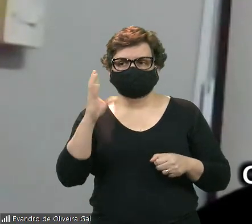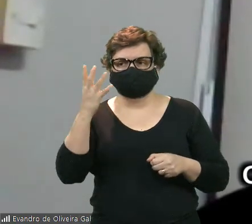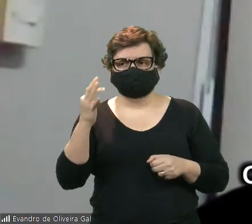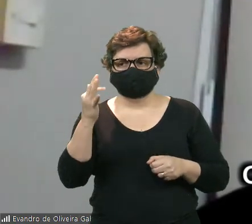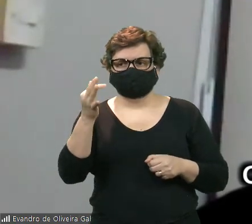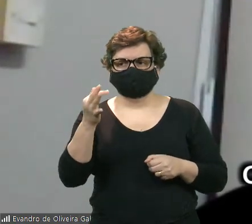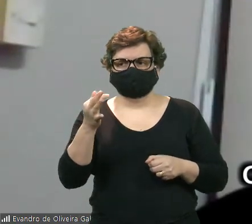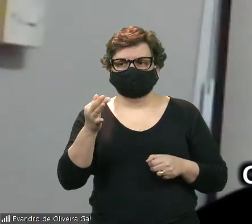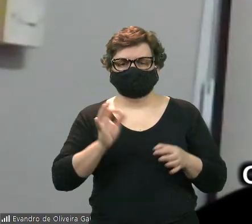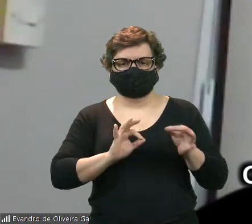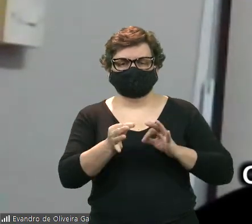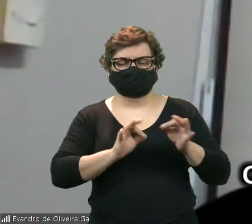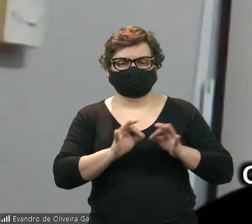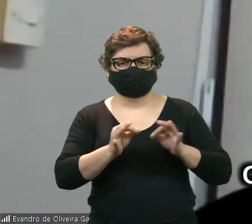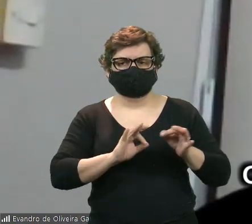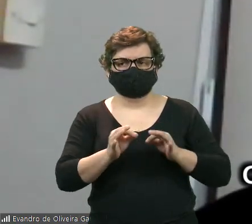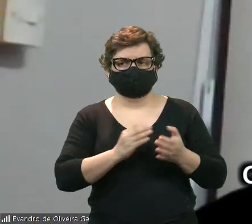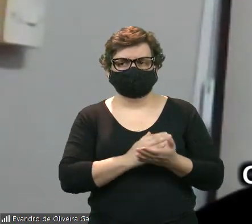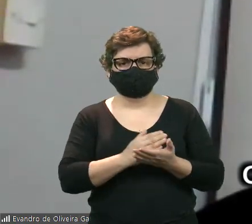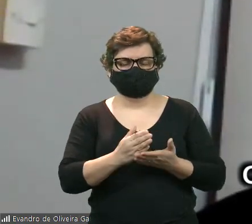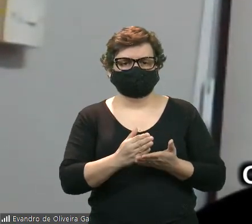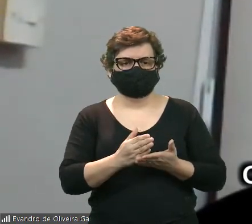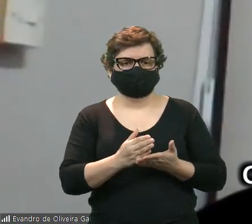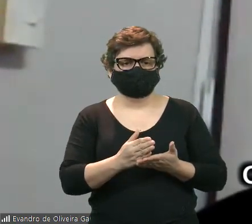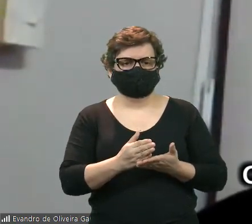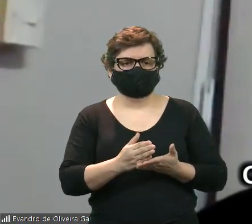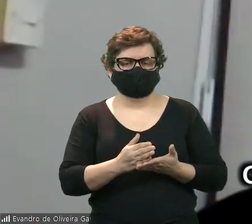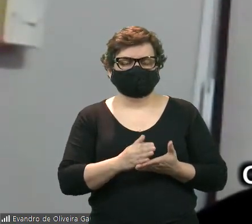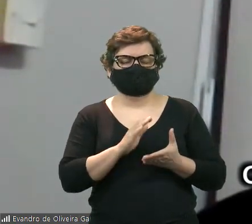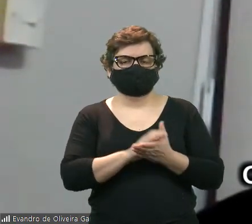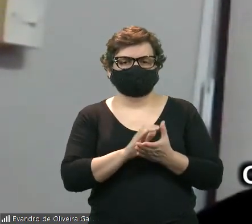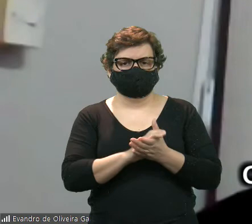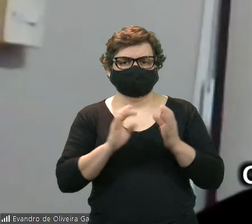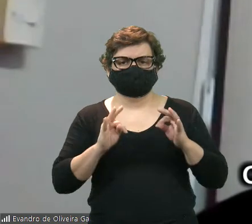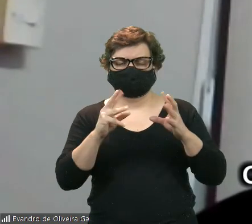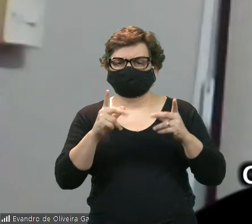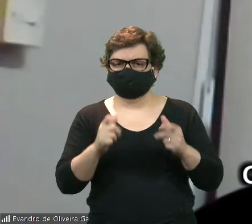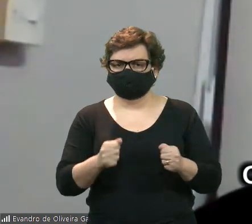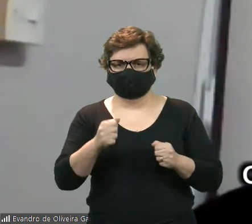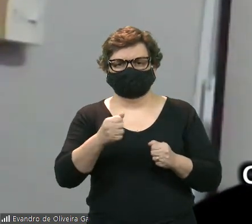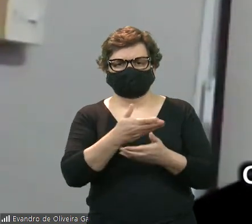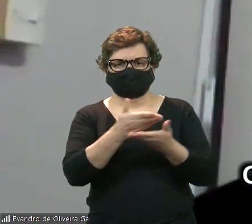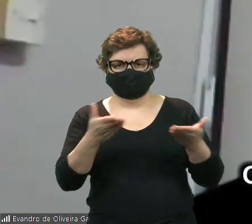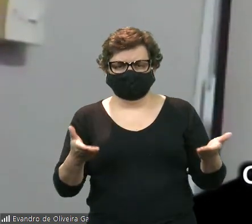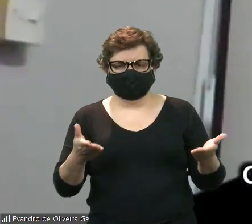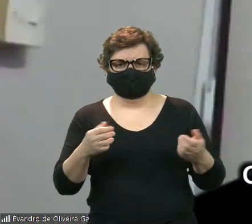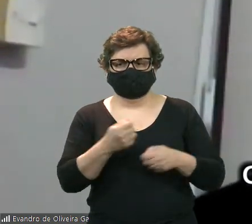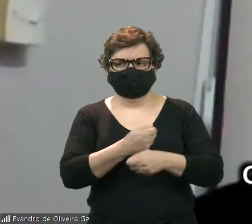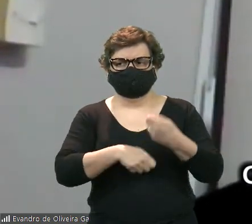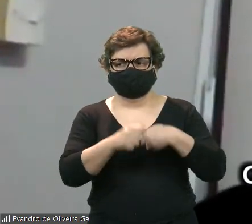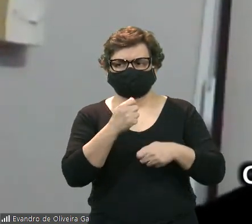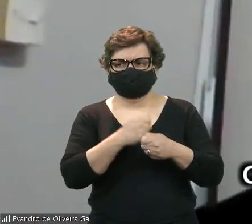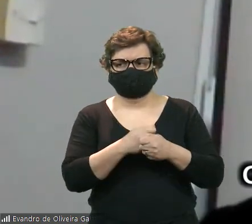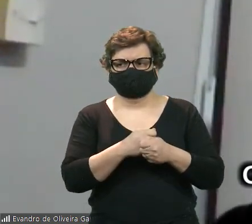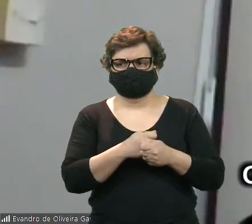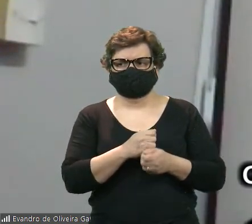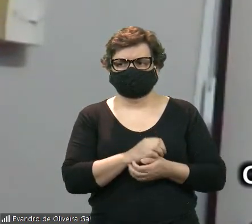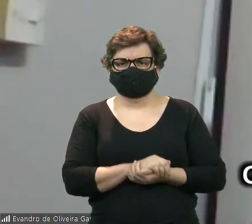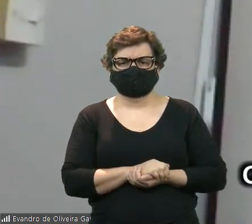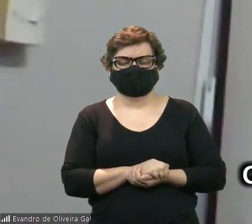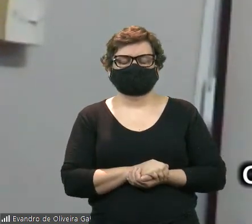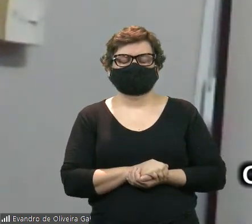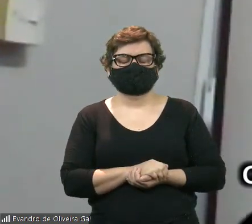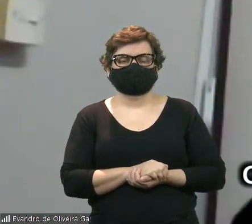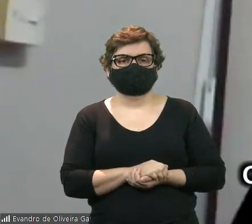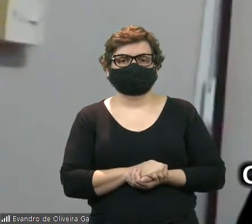é o projeto pioneiro aqui do município de Marília. Meus parabéns a todos aí envolvidos, e a administração Daniel Alonso e a todos os vereadores que votaram